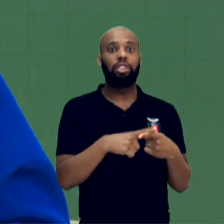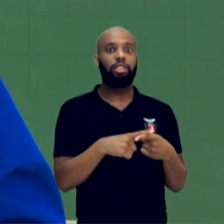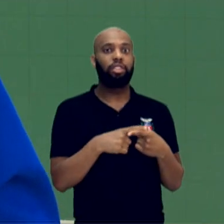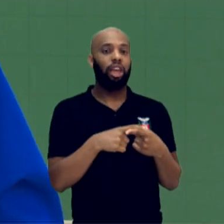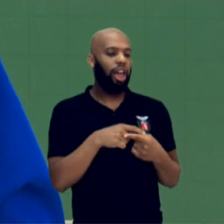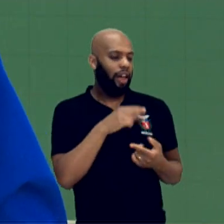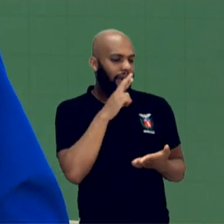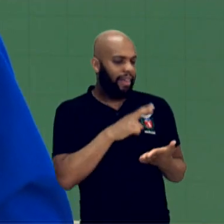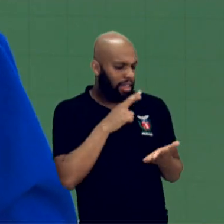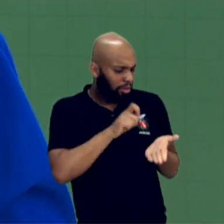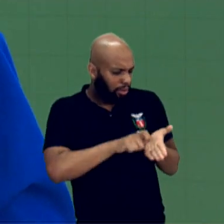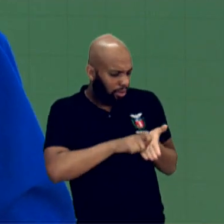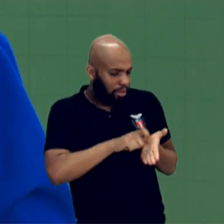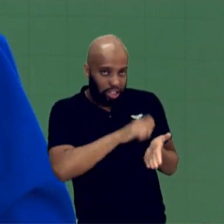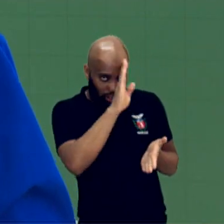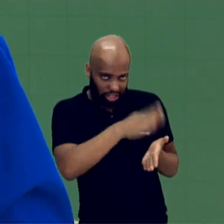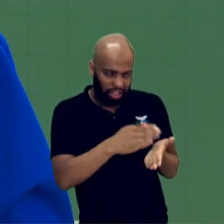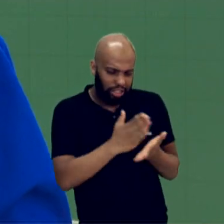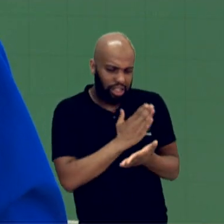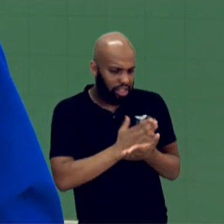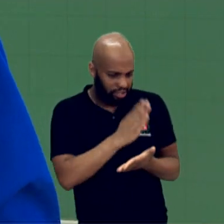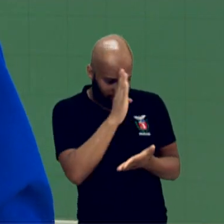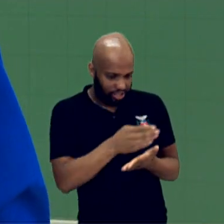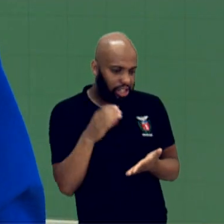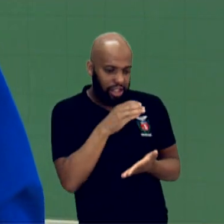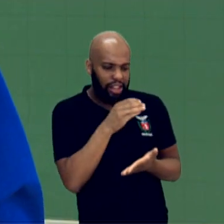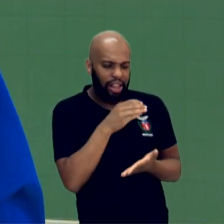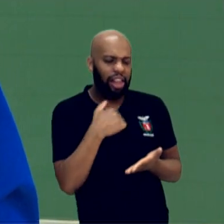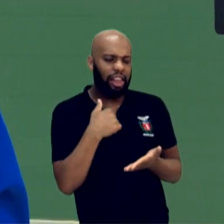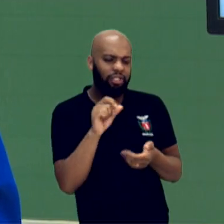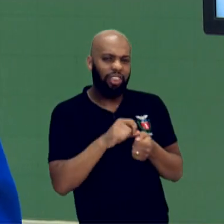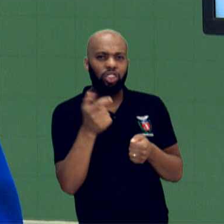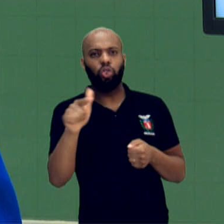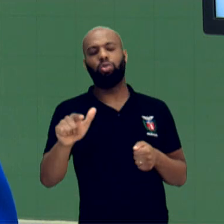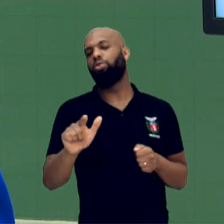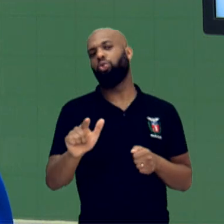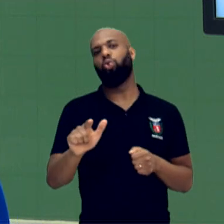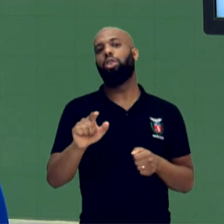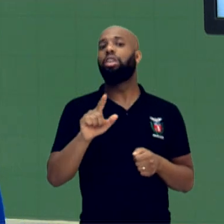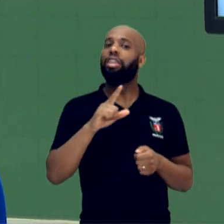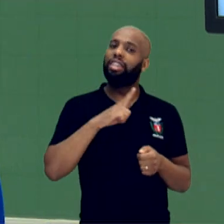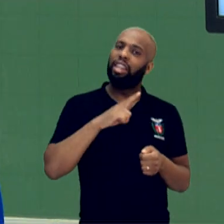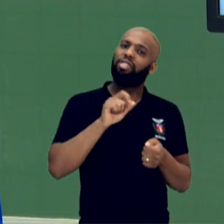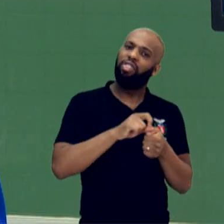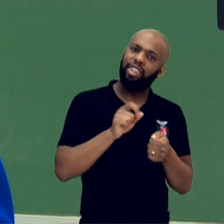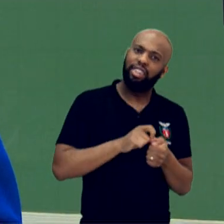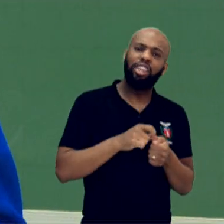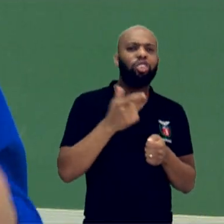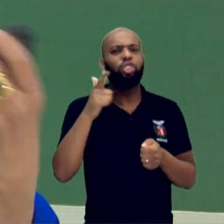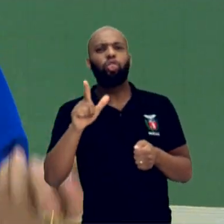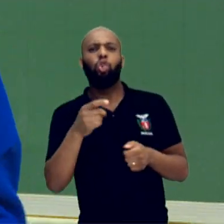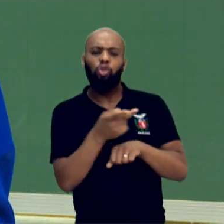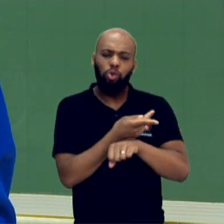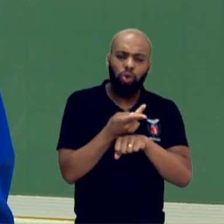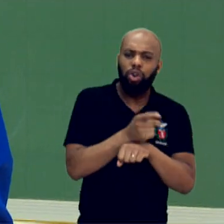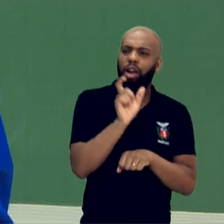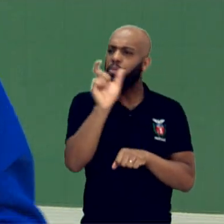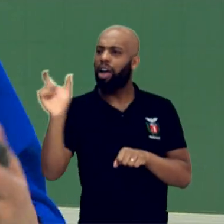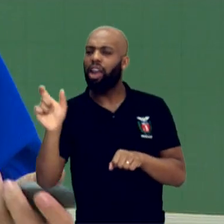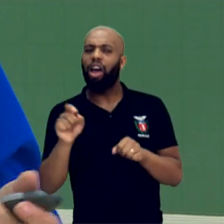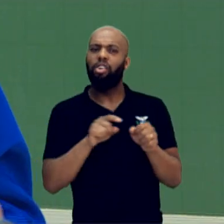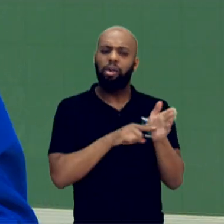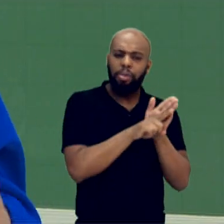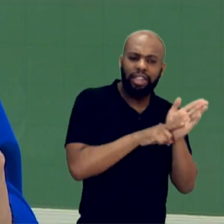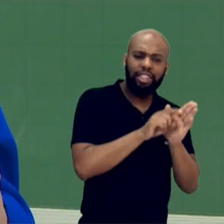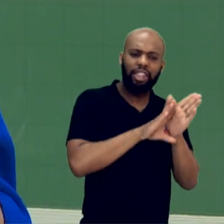escrever já na primeira ali, pegar o teu caderno e escrever e pensar, vou ter que fazer de novo. Vai ter que riscar, vai ter que achar outra palavra, vai procurar lá no